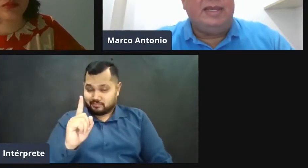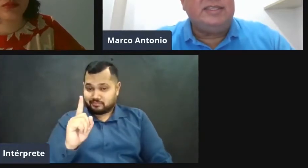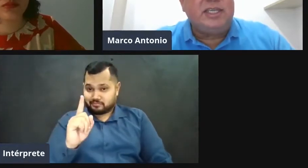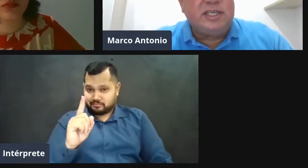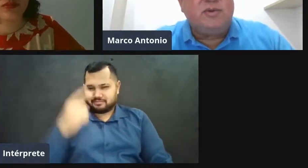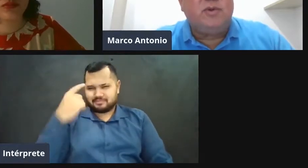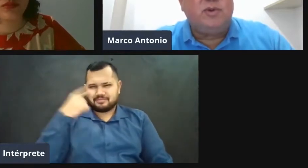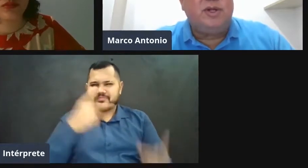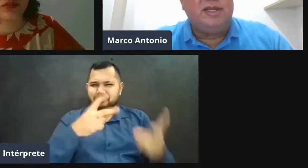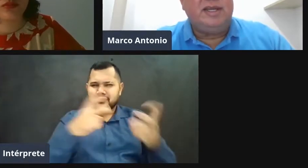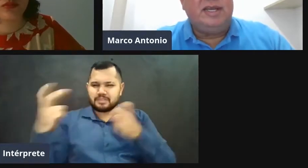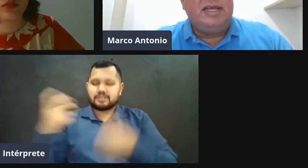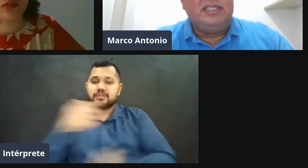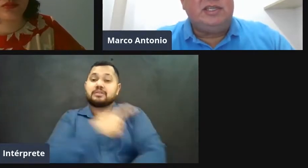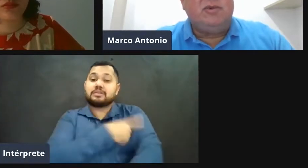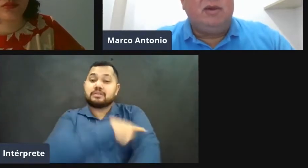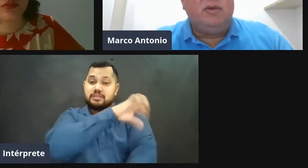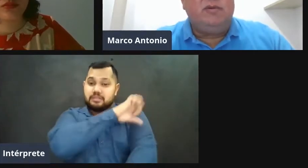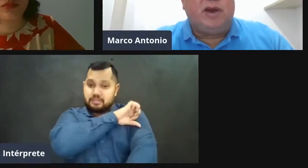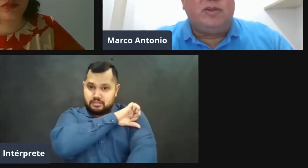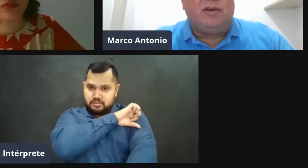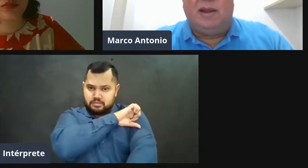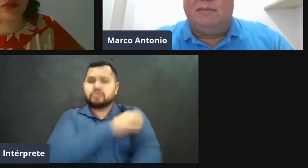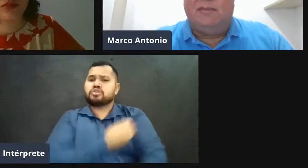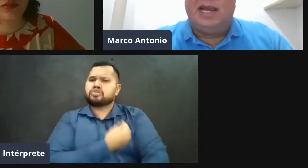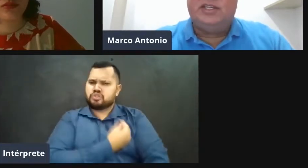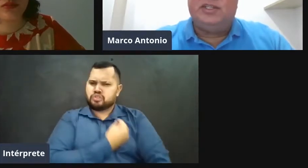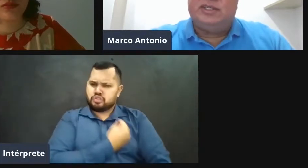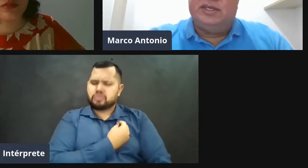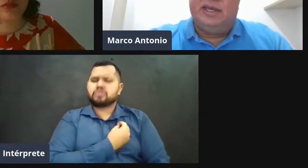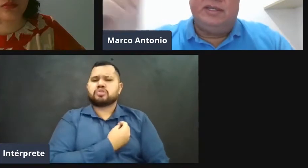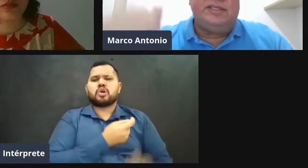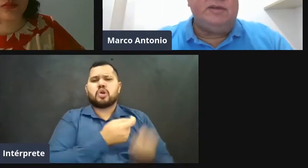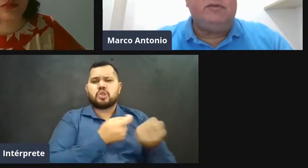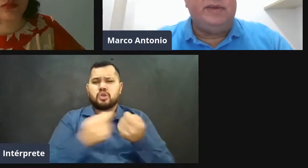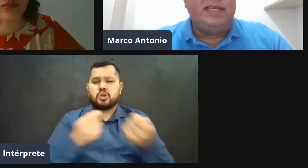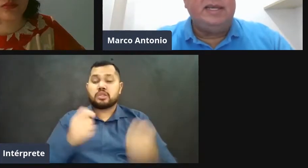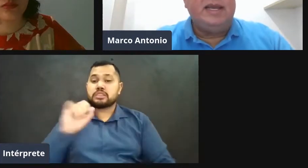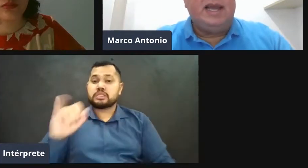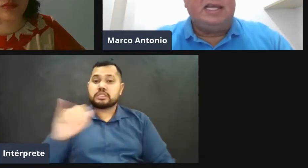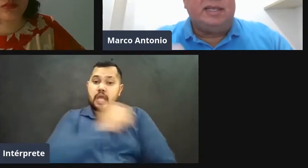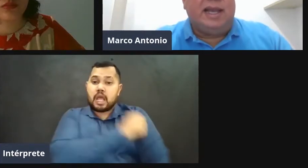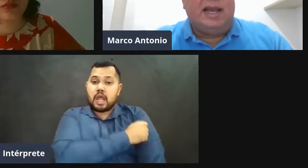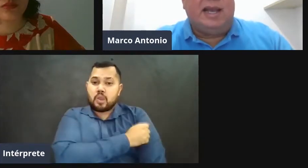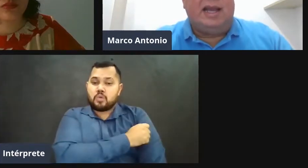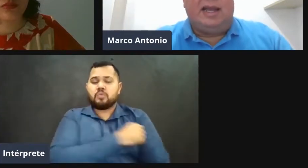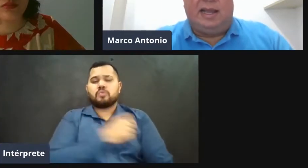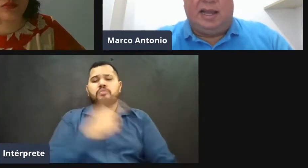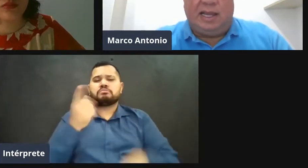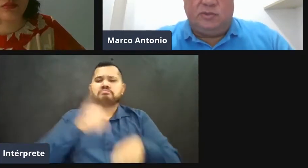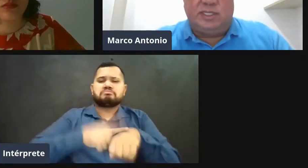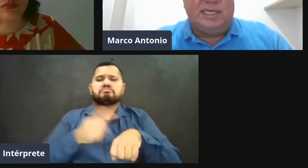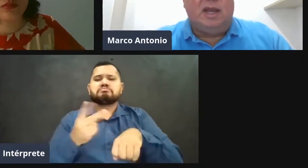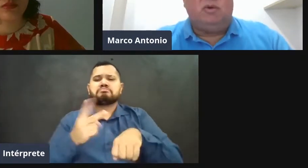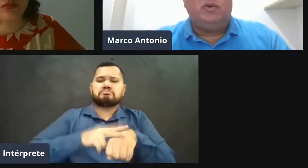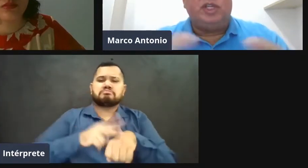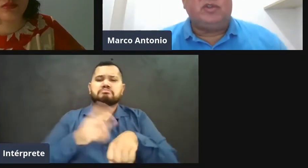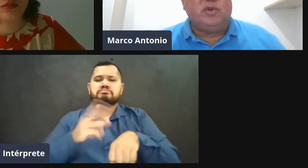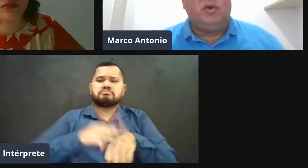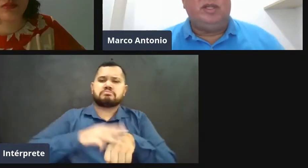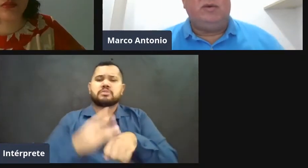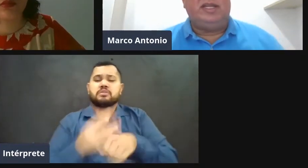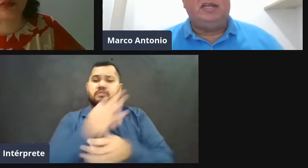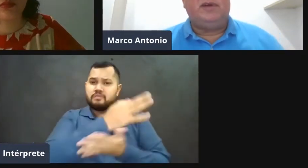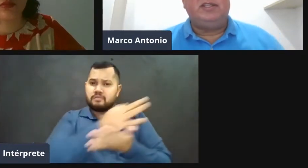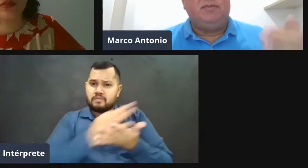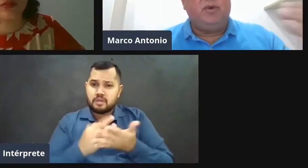público existe esse controle. Se um aluno falta mais de 5 vezes, a instituição,